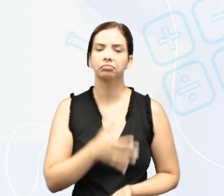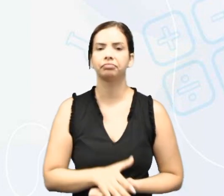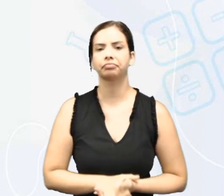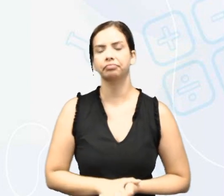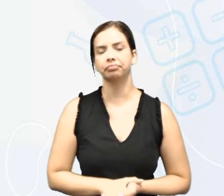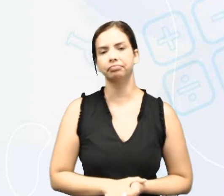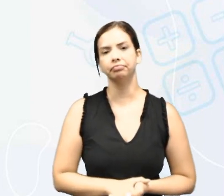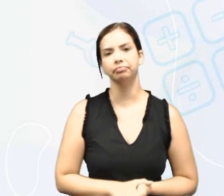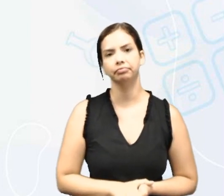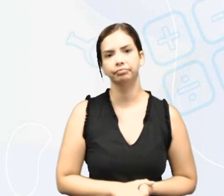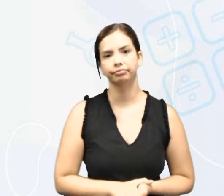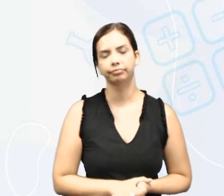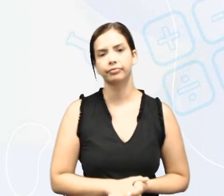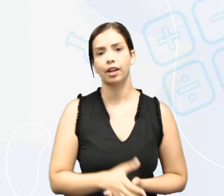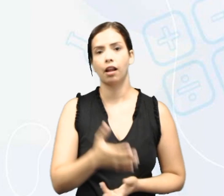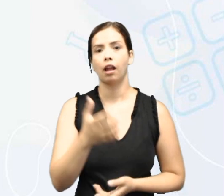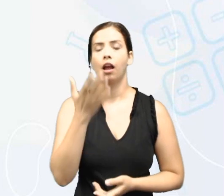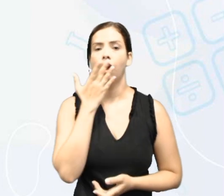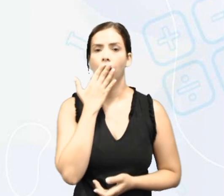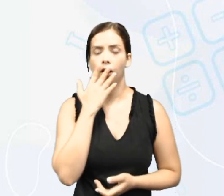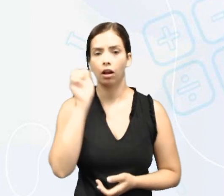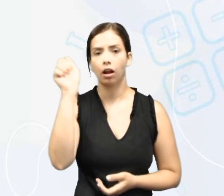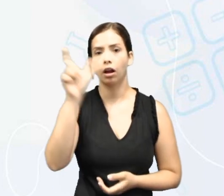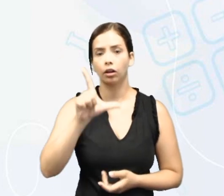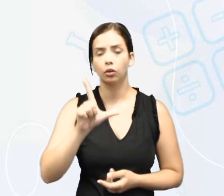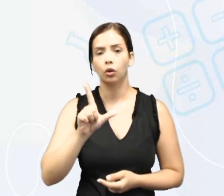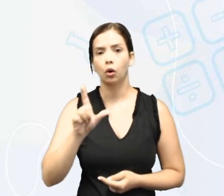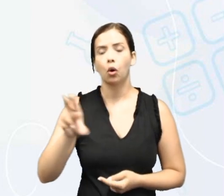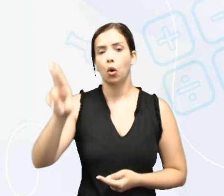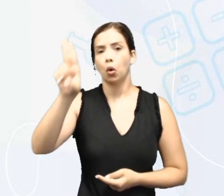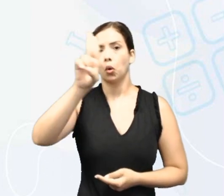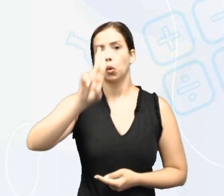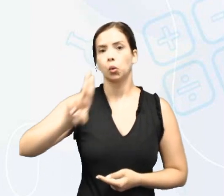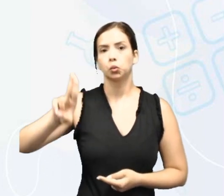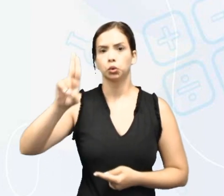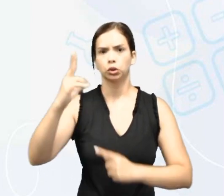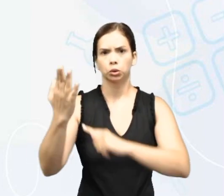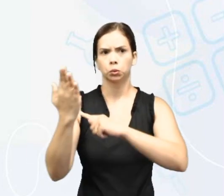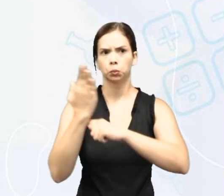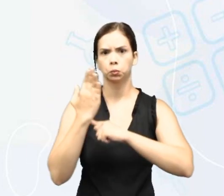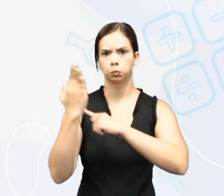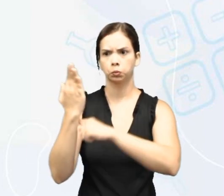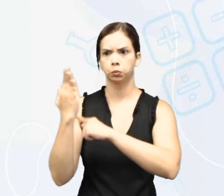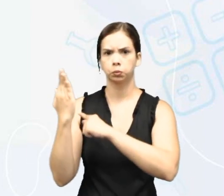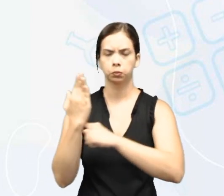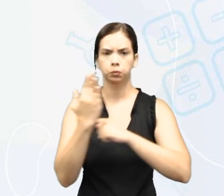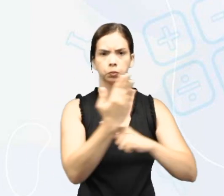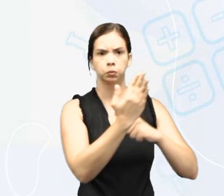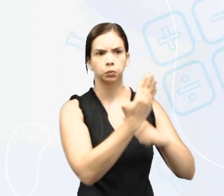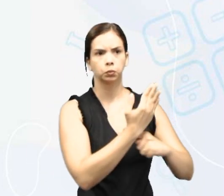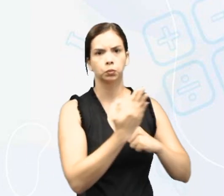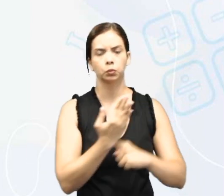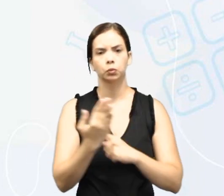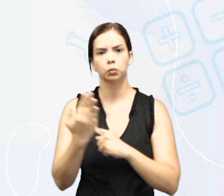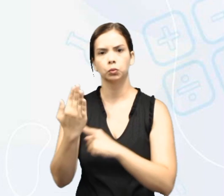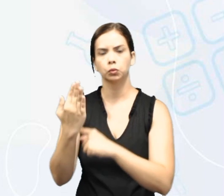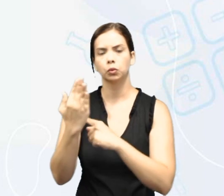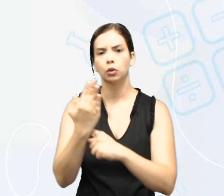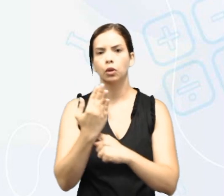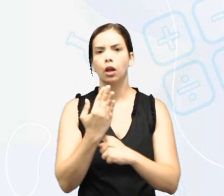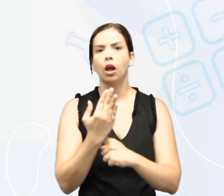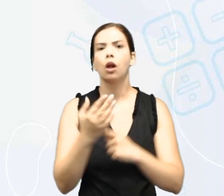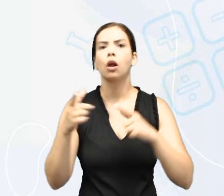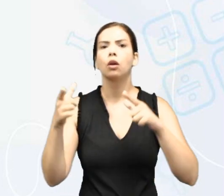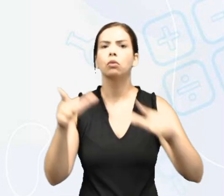né? Então, ela também é usado em forma de amuleto, né? Os olhos azuis são comuns também na Turquia, na